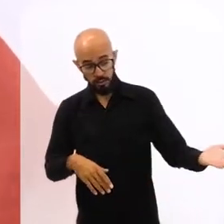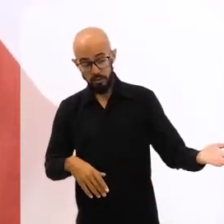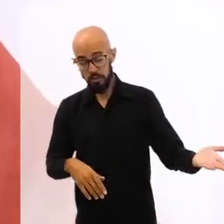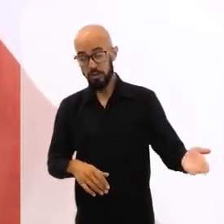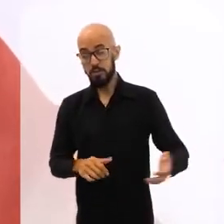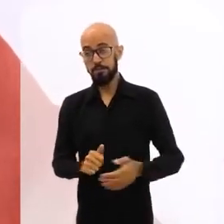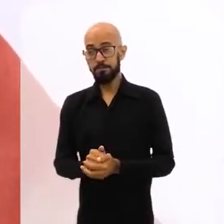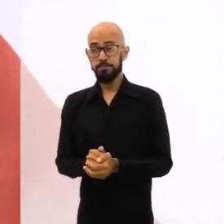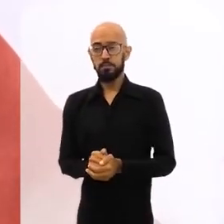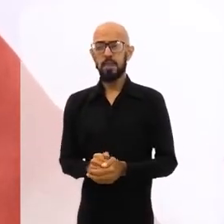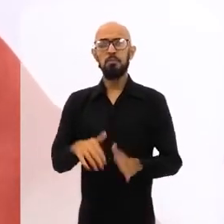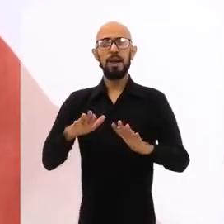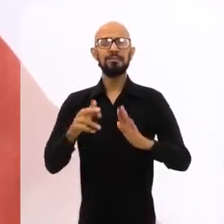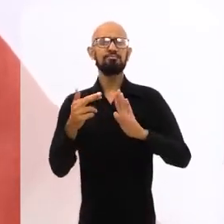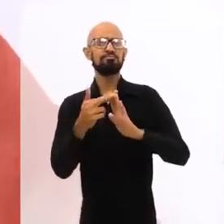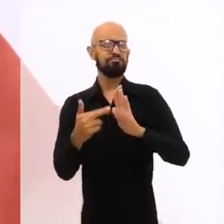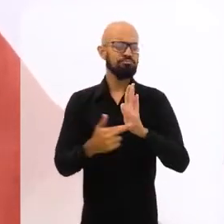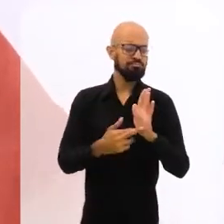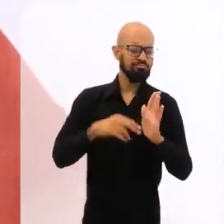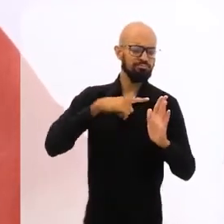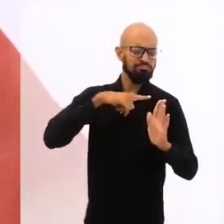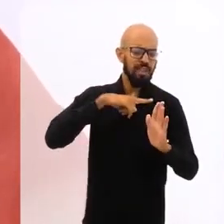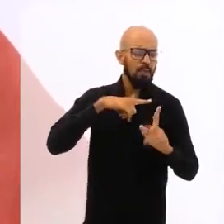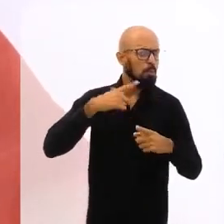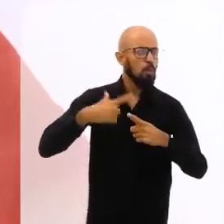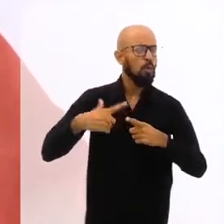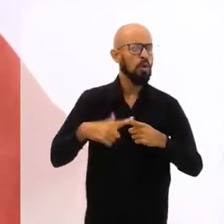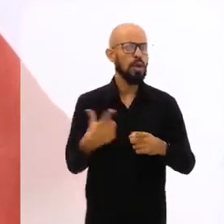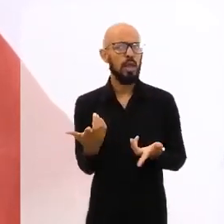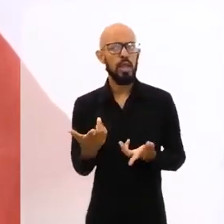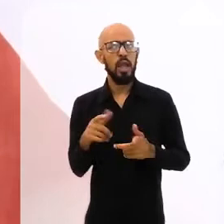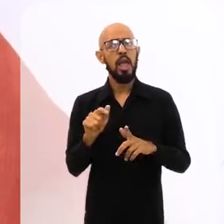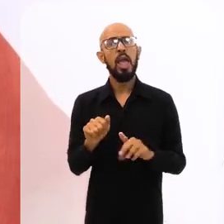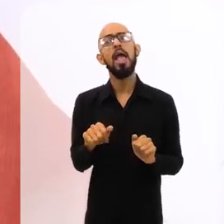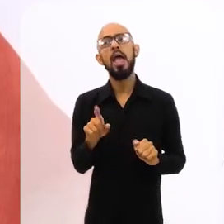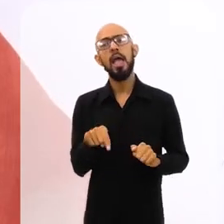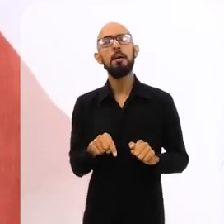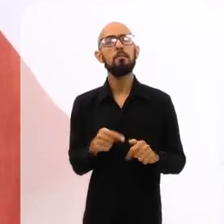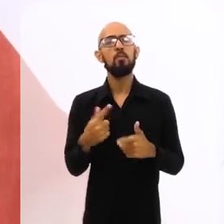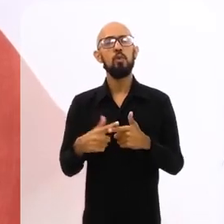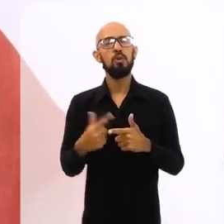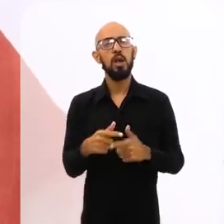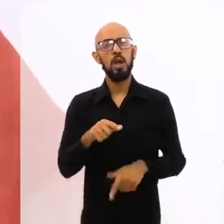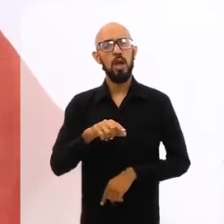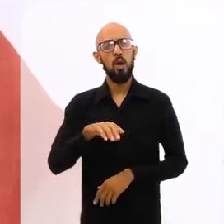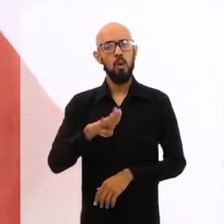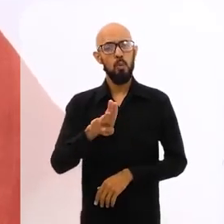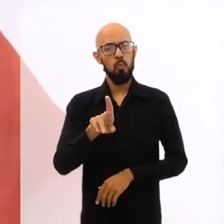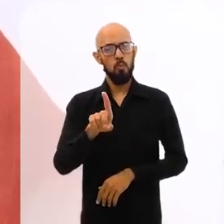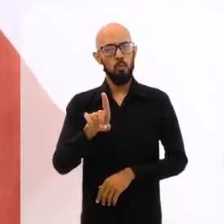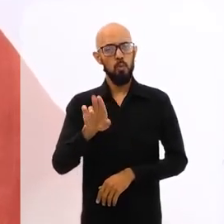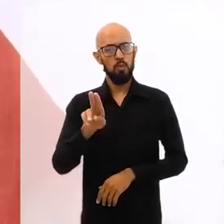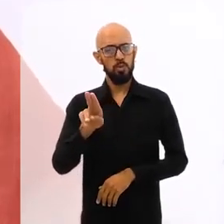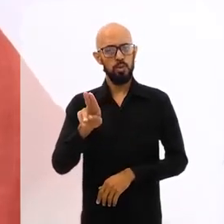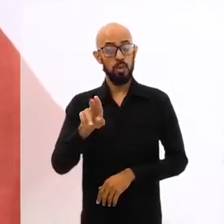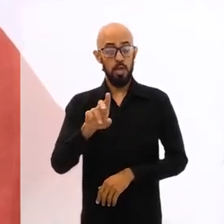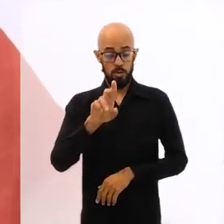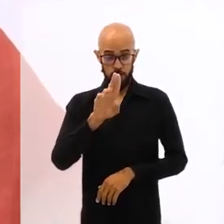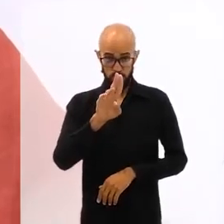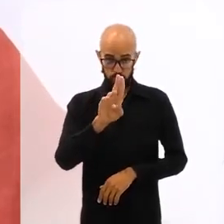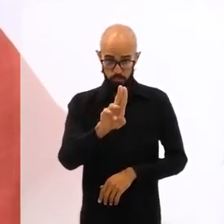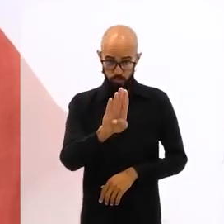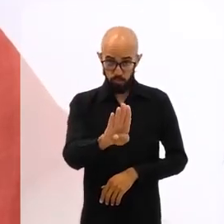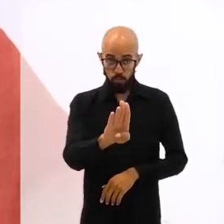Ah, mas ele tem algum dogma, algumas coisas... Porque o budismo, o Buda ensinou várias... maneiras,